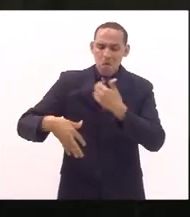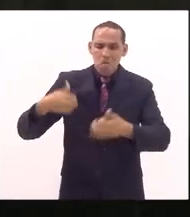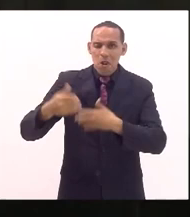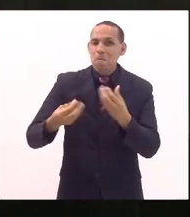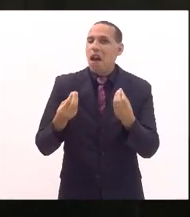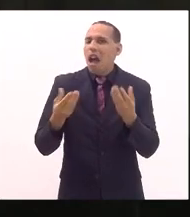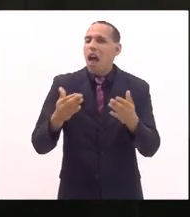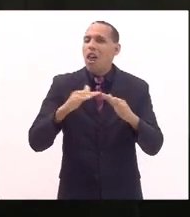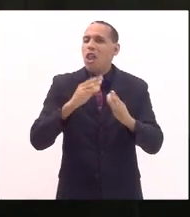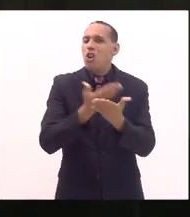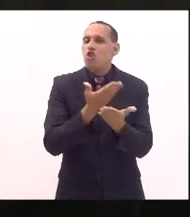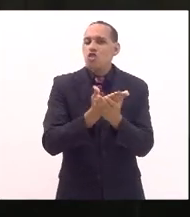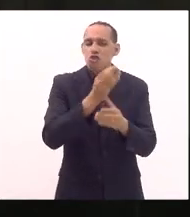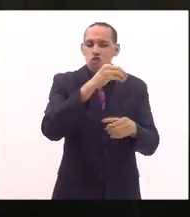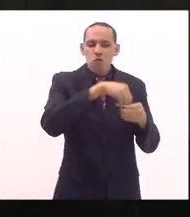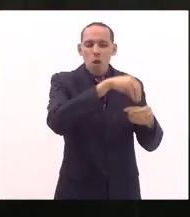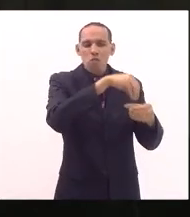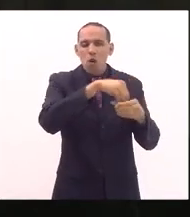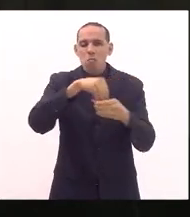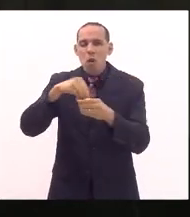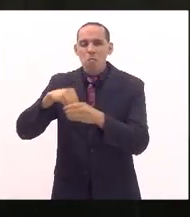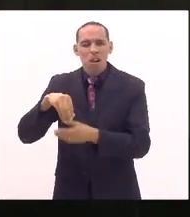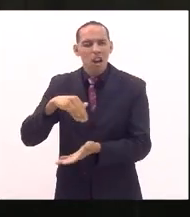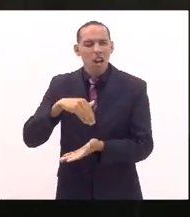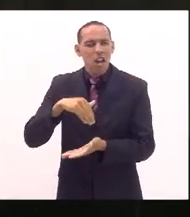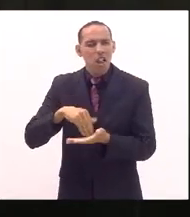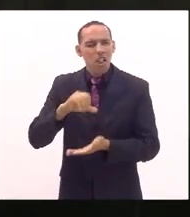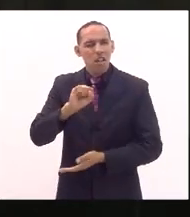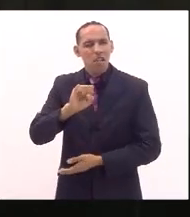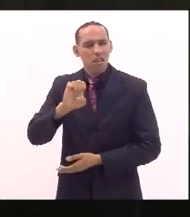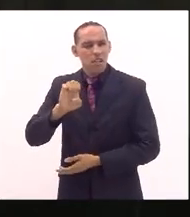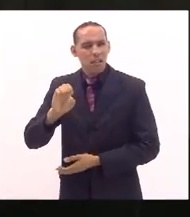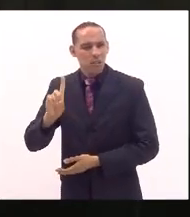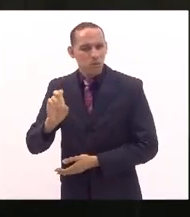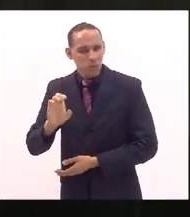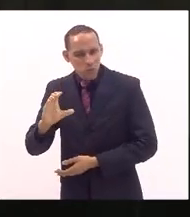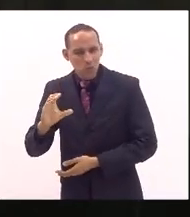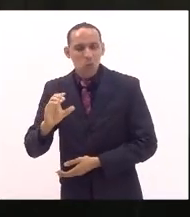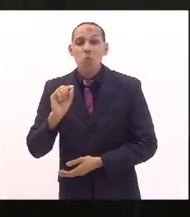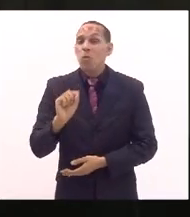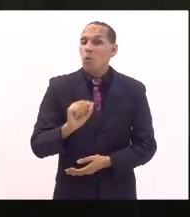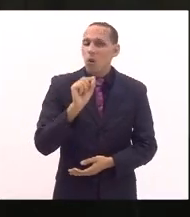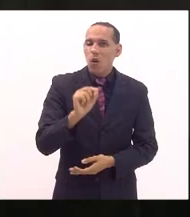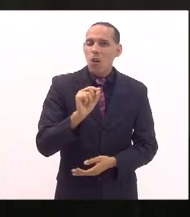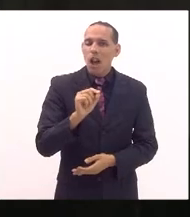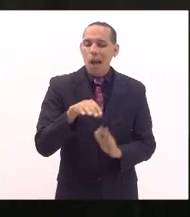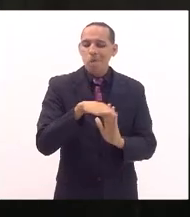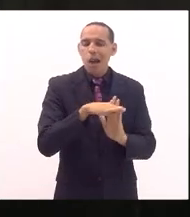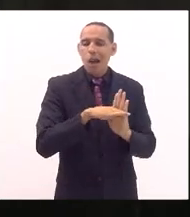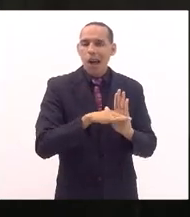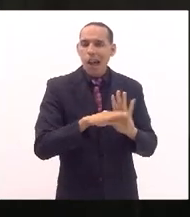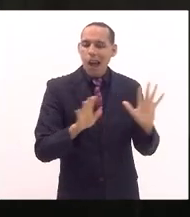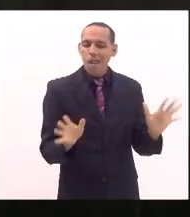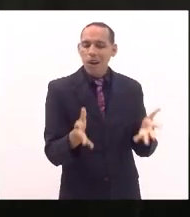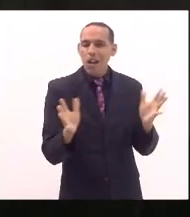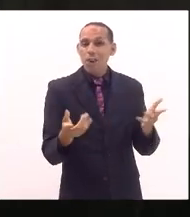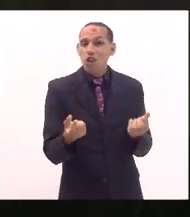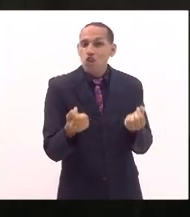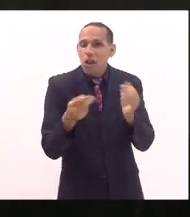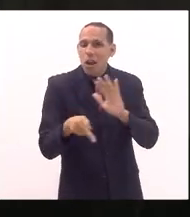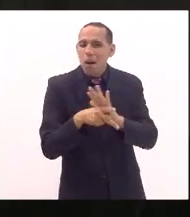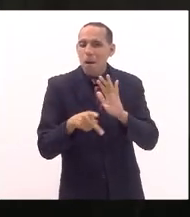introduzir nas escolas na Secretaria de Educação de estado um programa incentivado com